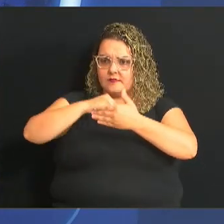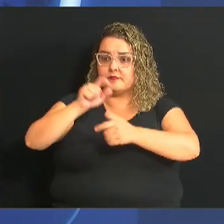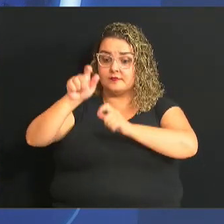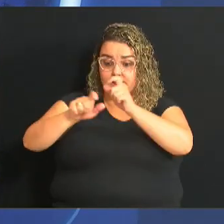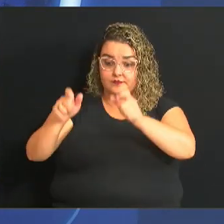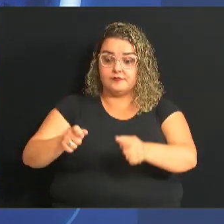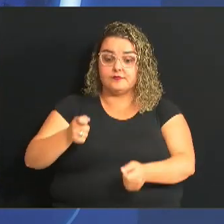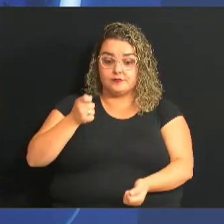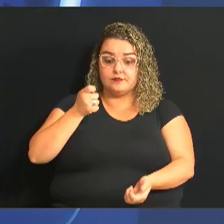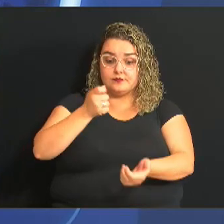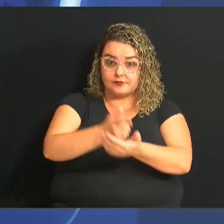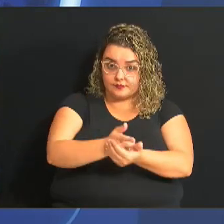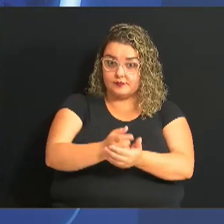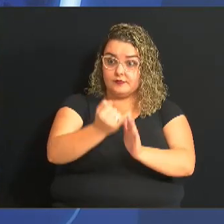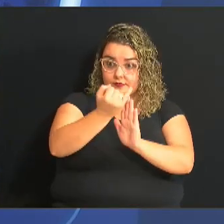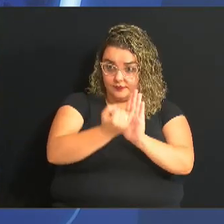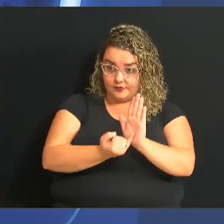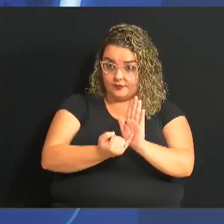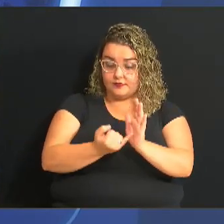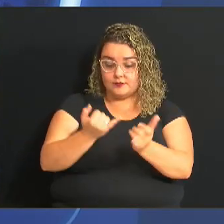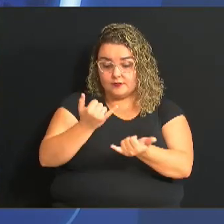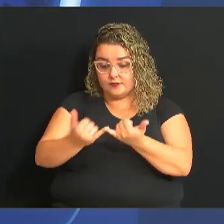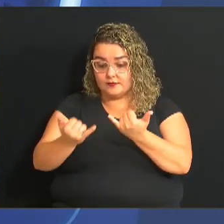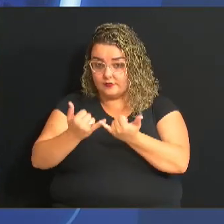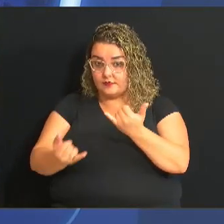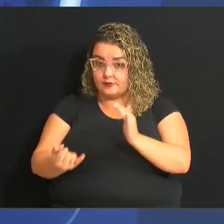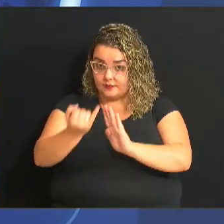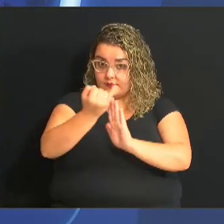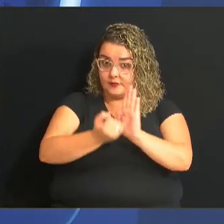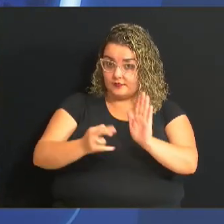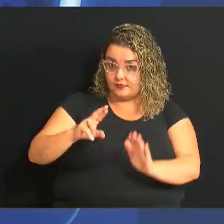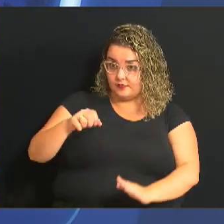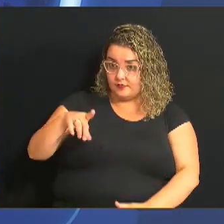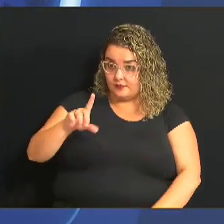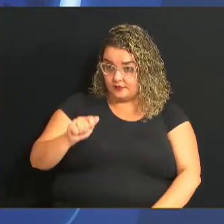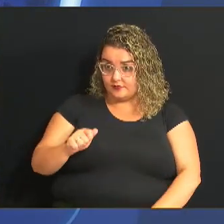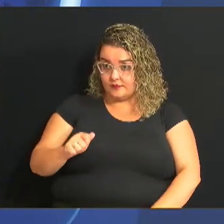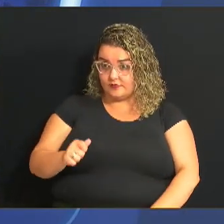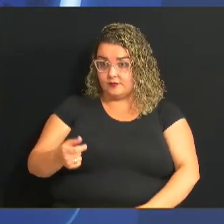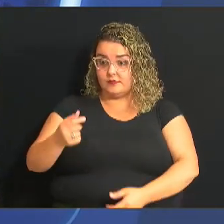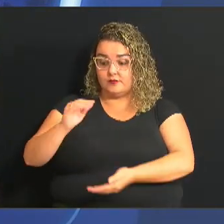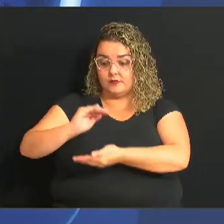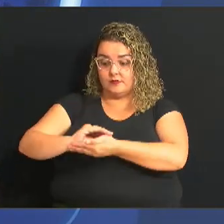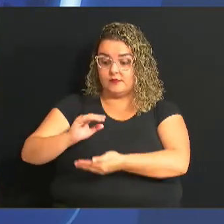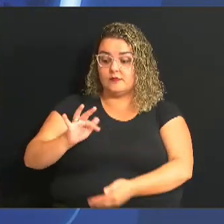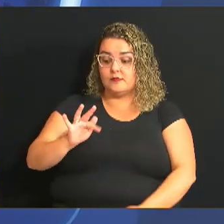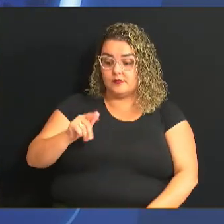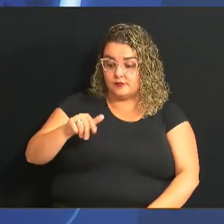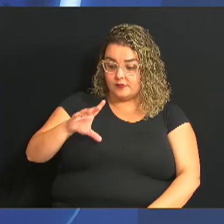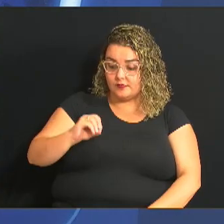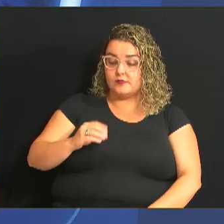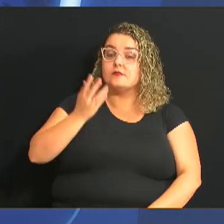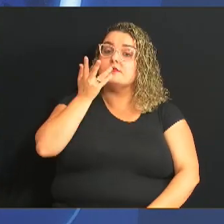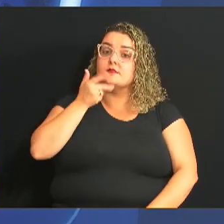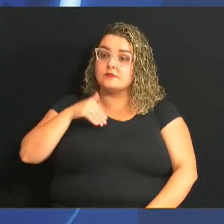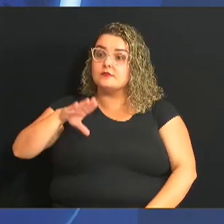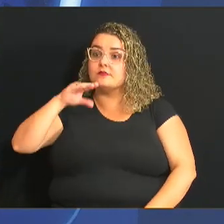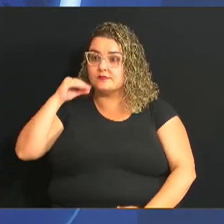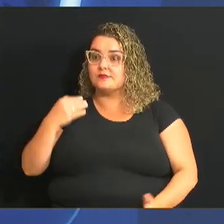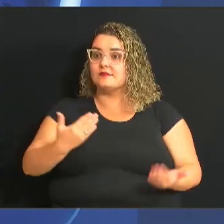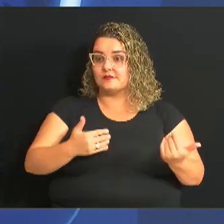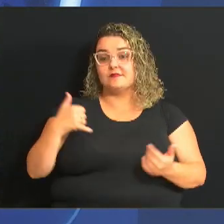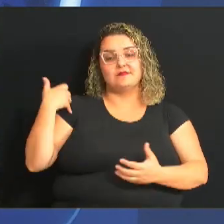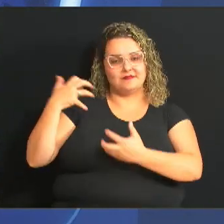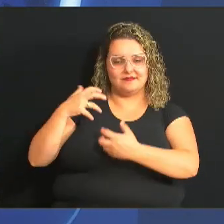a destinarem parte do imposto de renda devido aos fundos da criança e do adolescente e também do idoso.